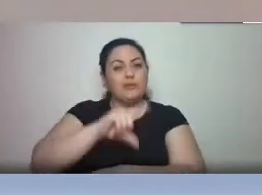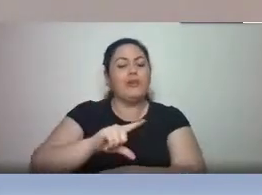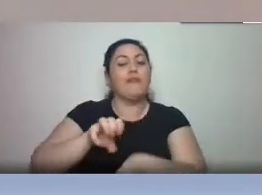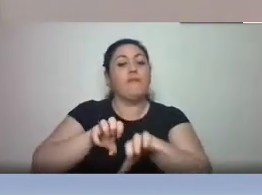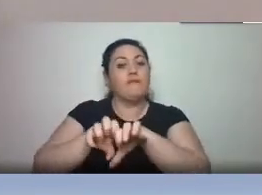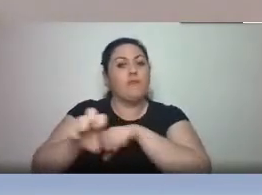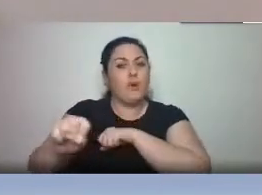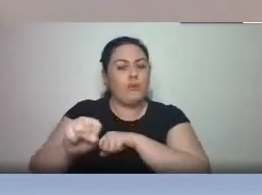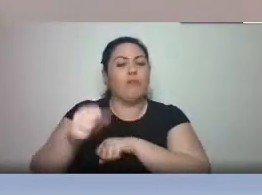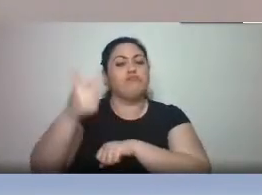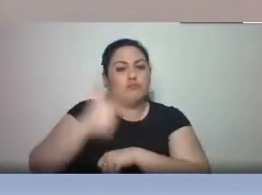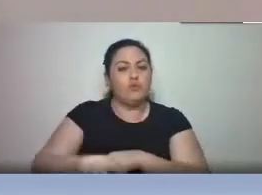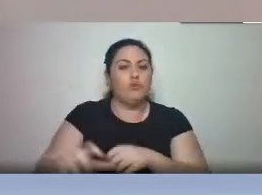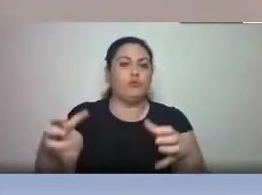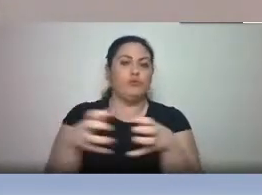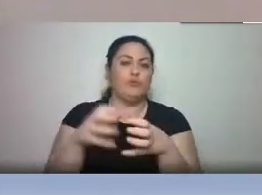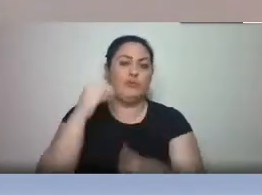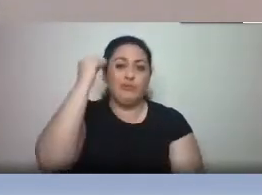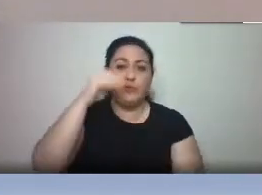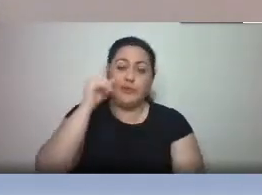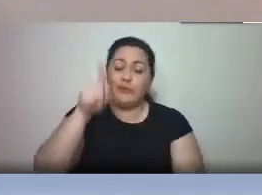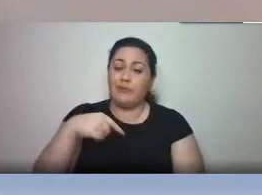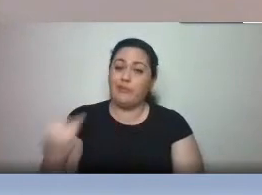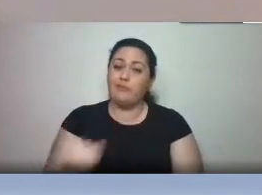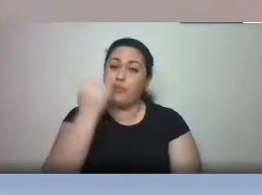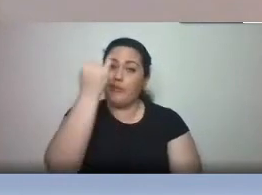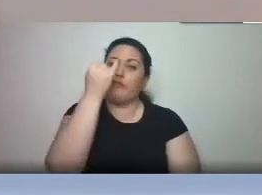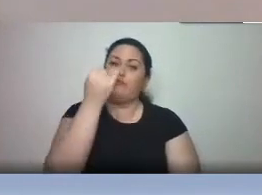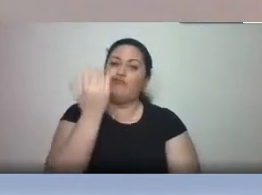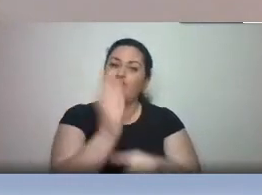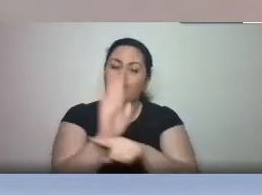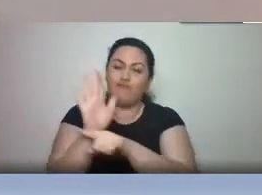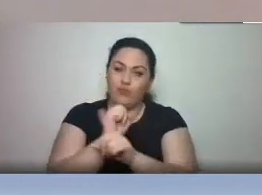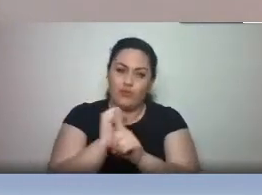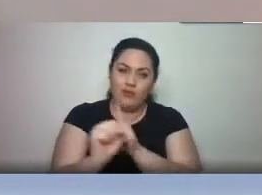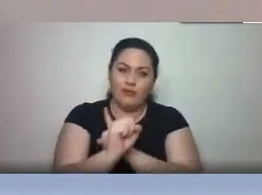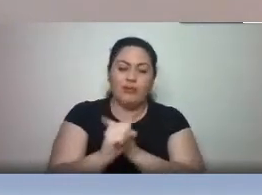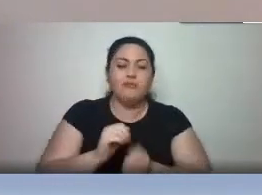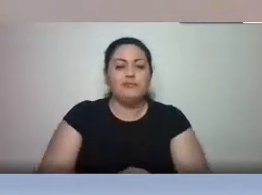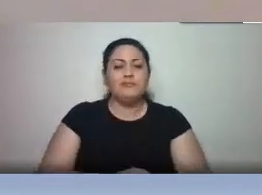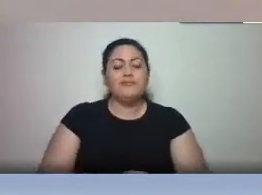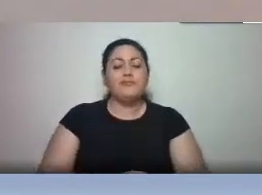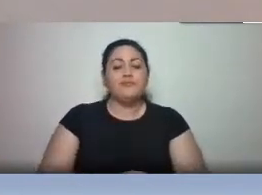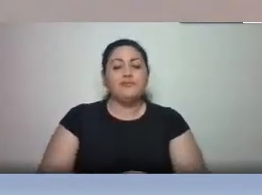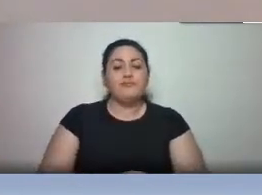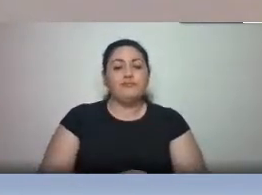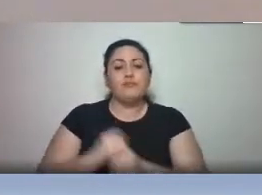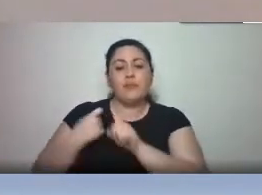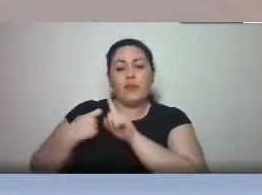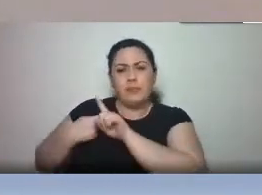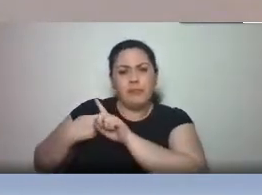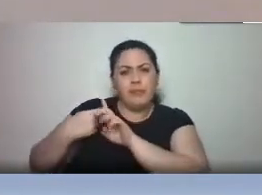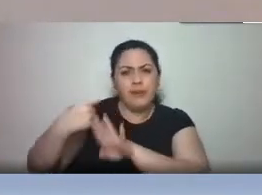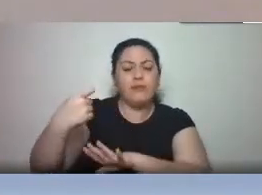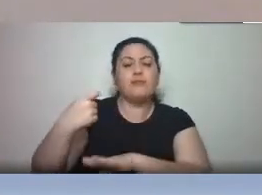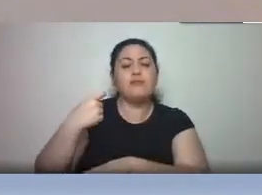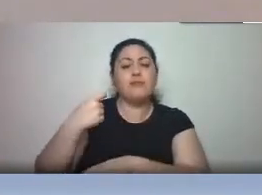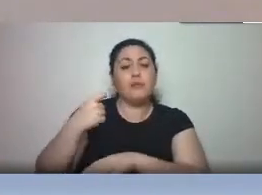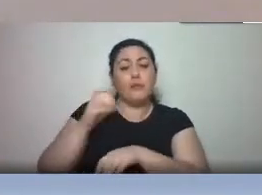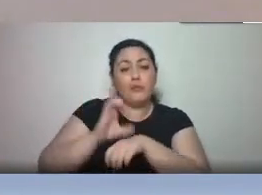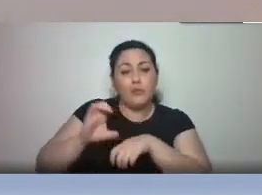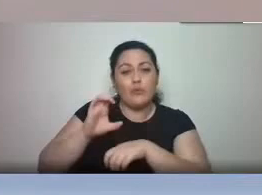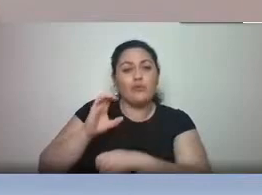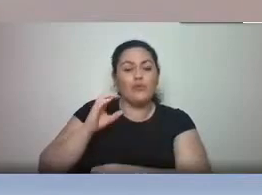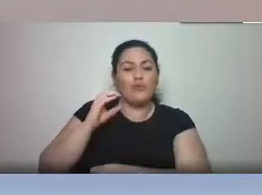psicólogos tão essenciais à sociedade. Ao longo dos últimos meses, a formação em psicologia precisou se reinventar no